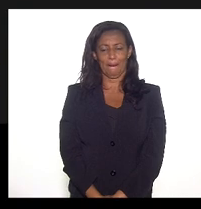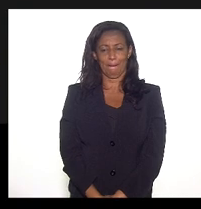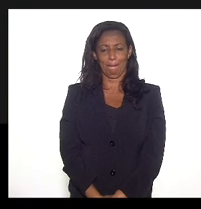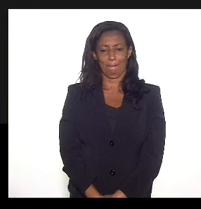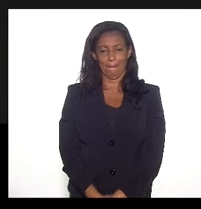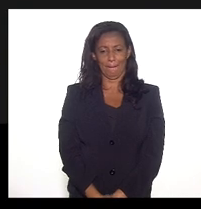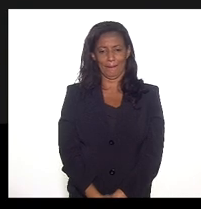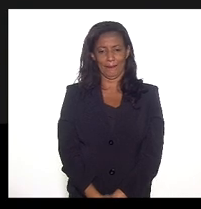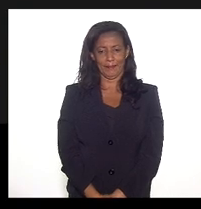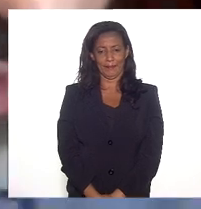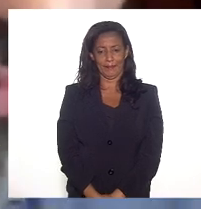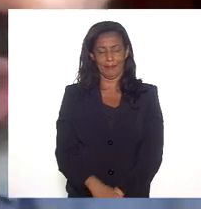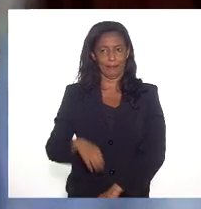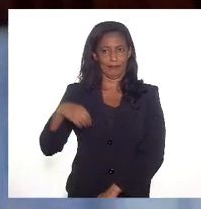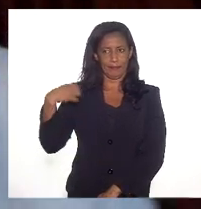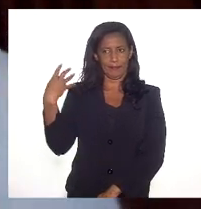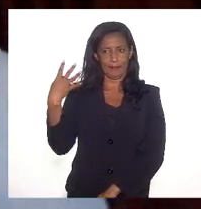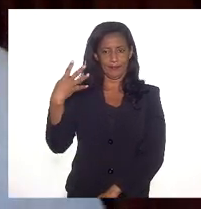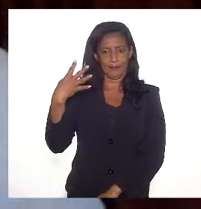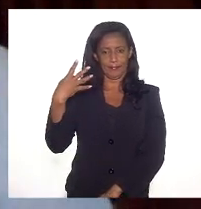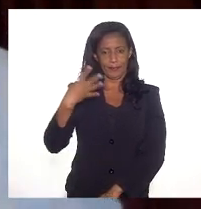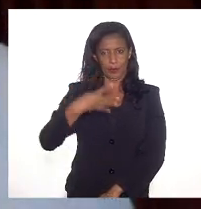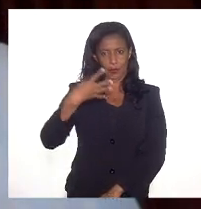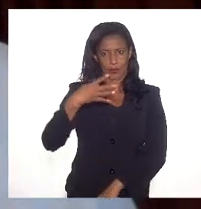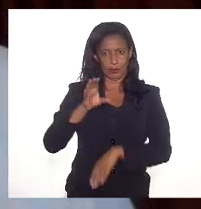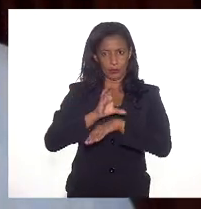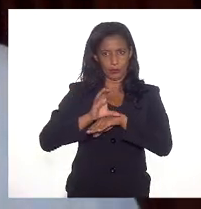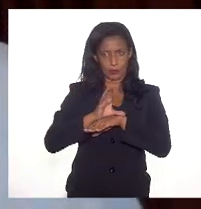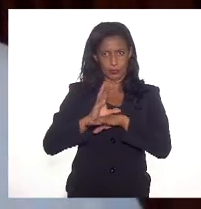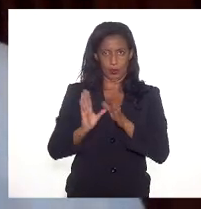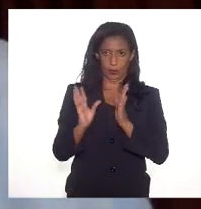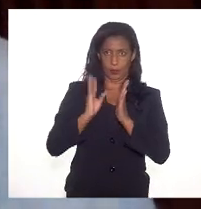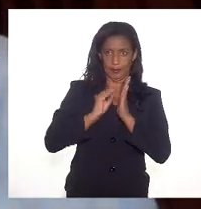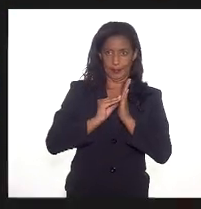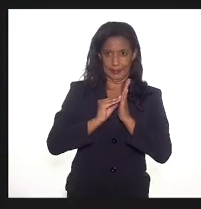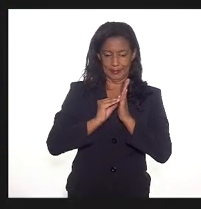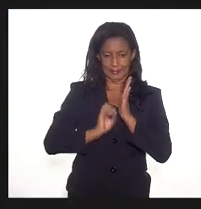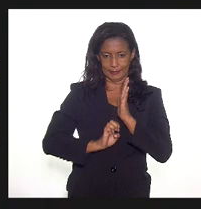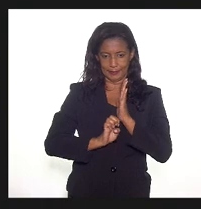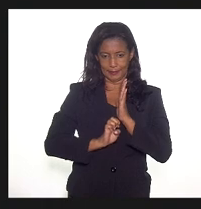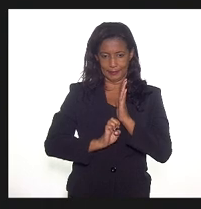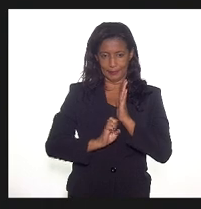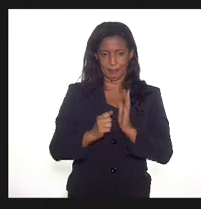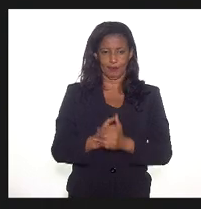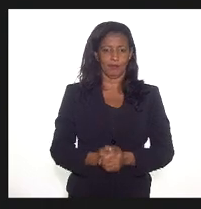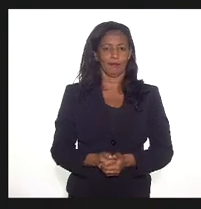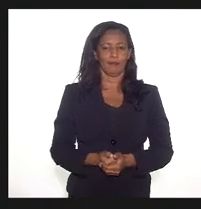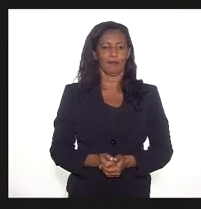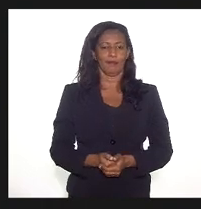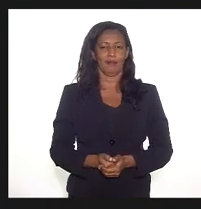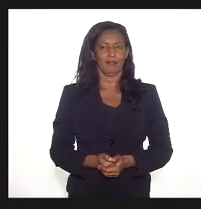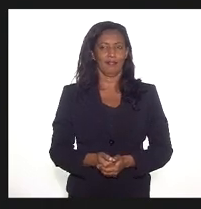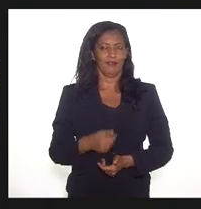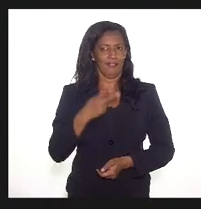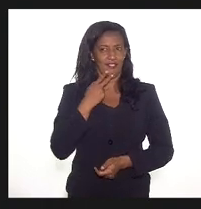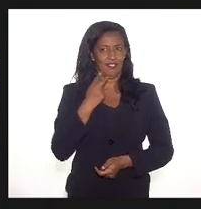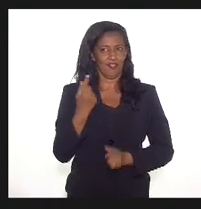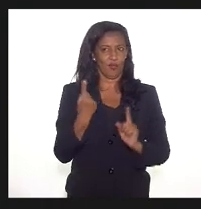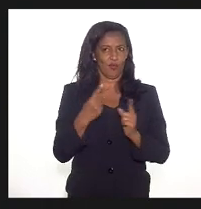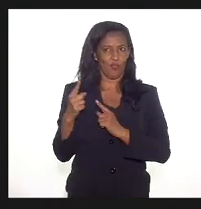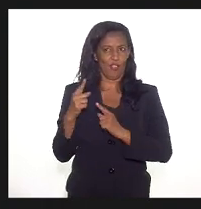O quarto item é constitucionalidade com emendas. Vossa Excelência não contestou o carro, né?